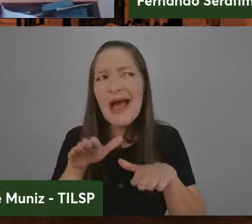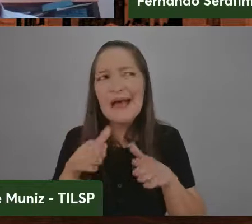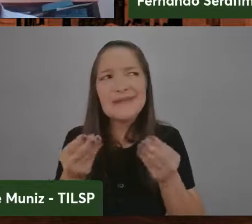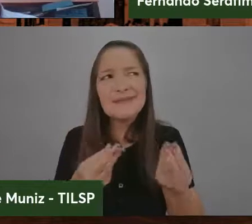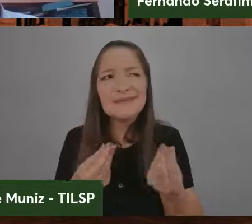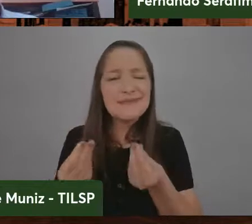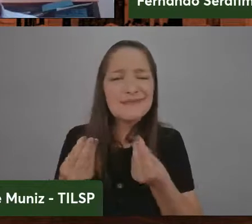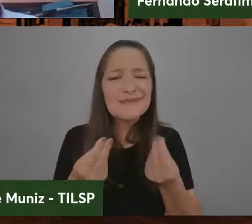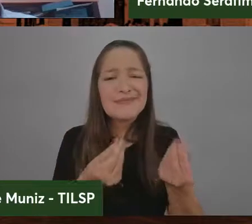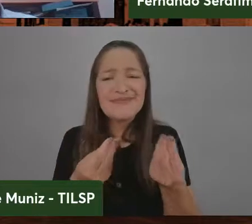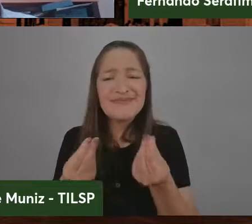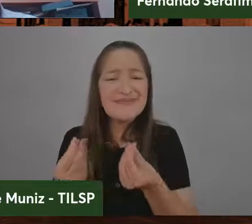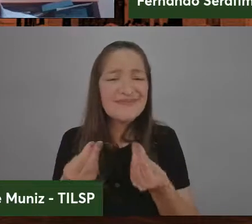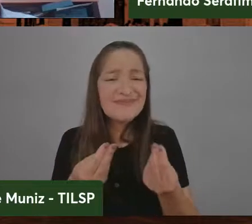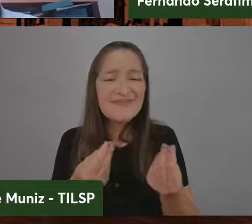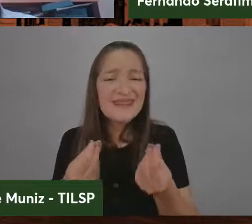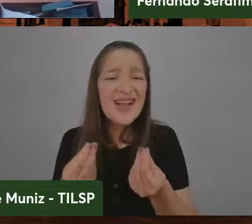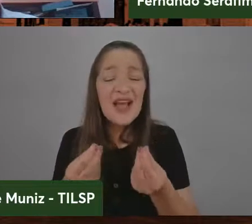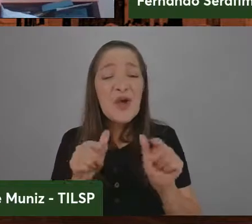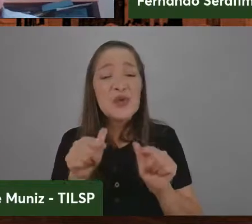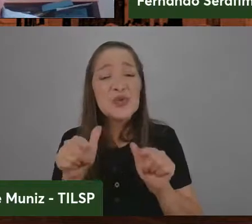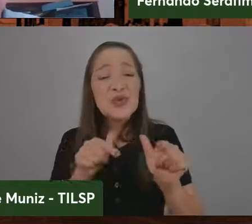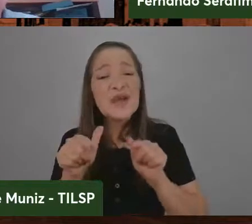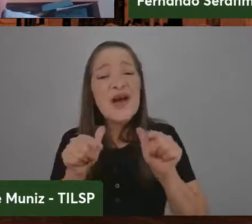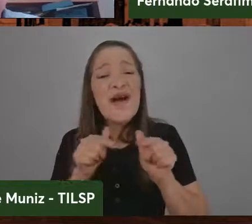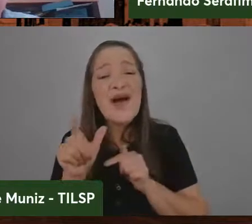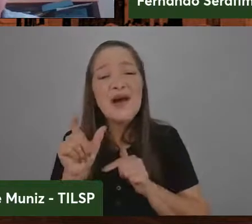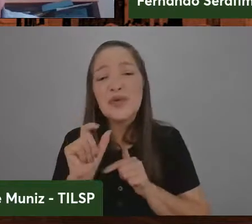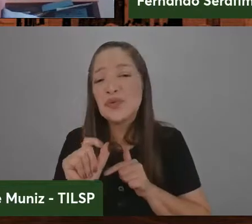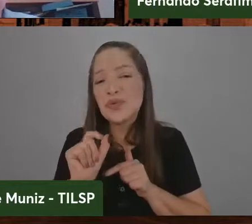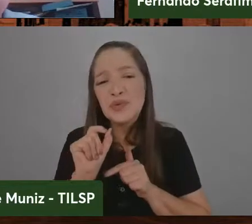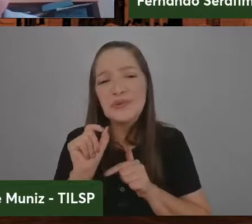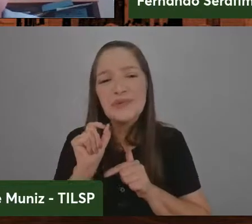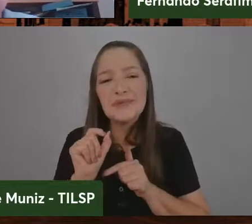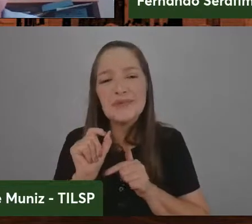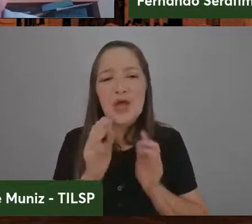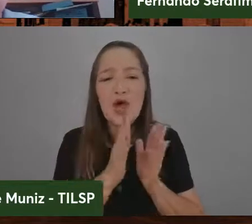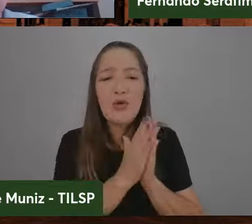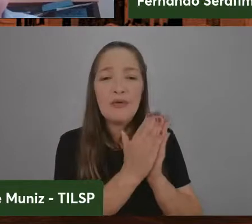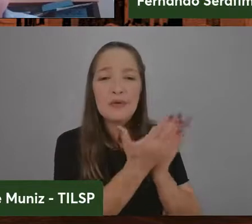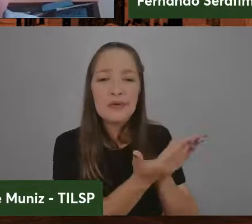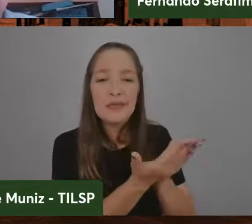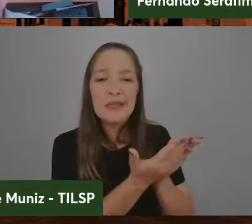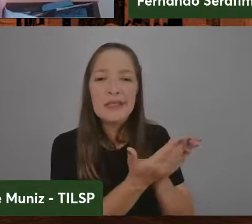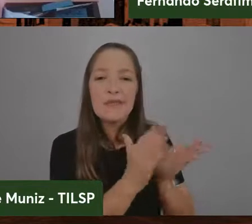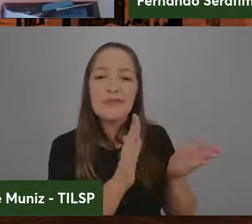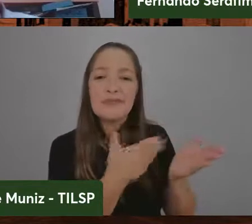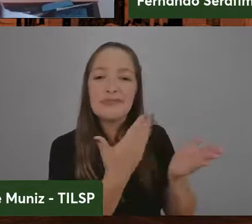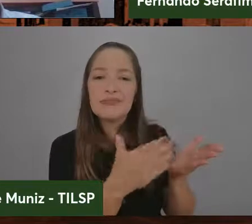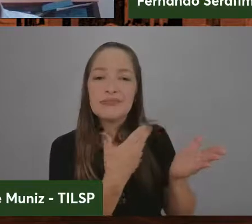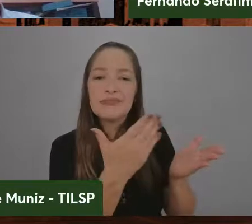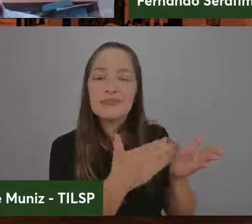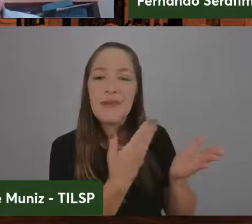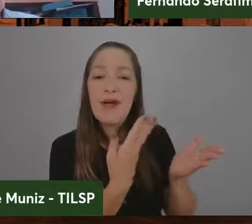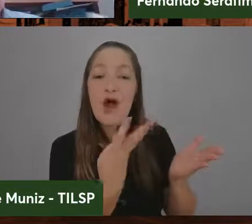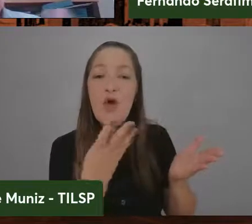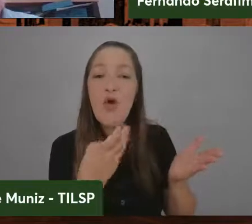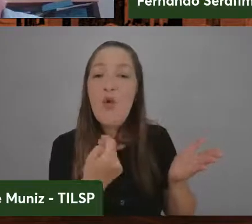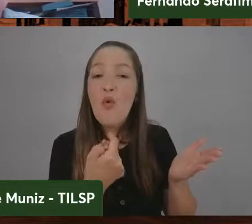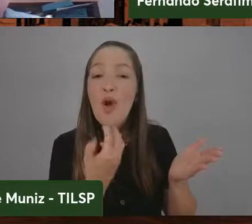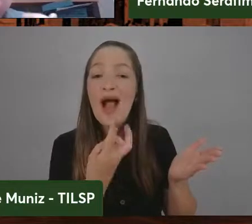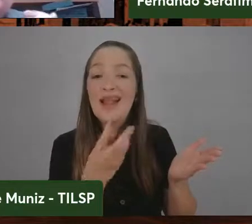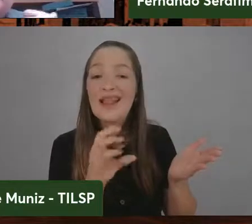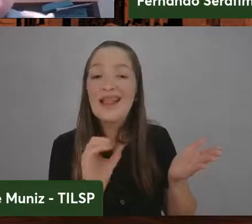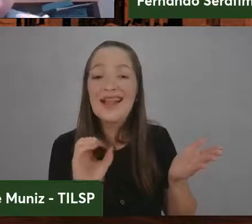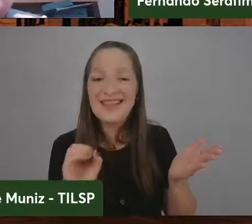né, de um trabalho de um livro de quase 300 páginas. Né, e um trabalho...